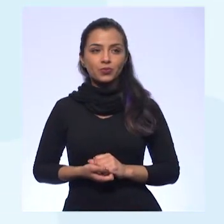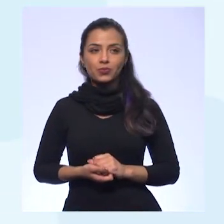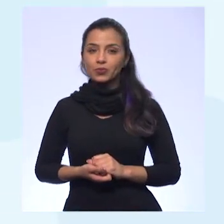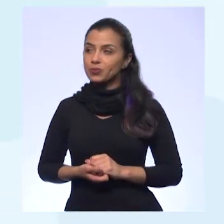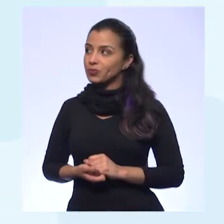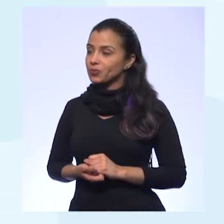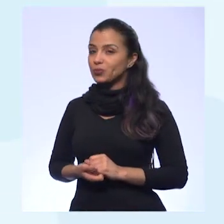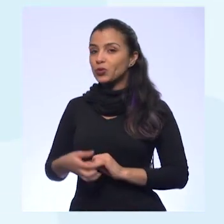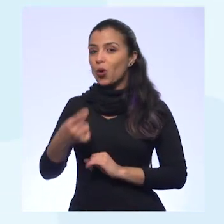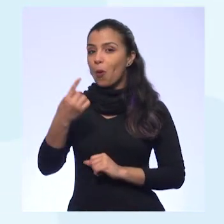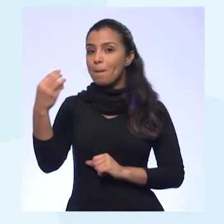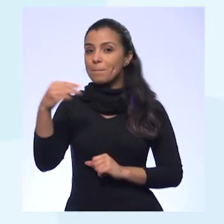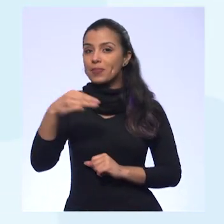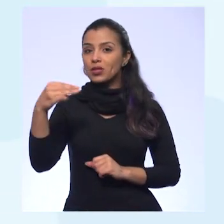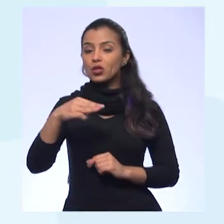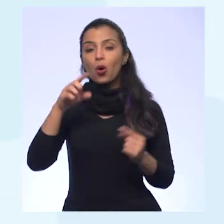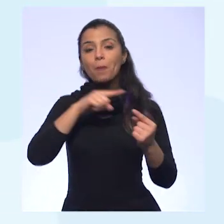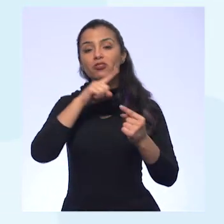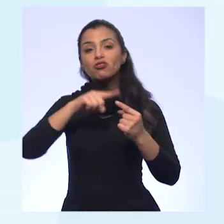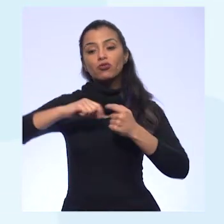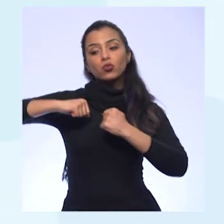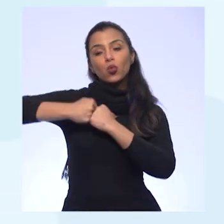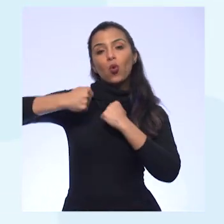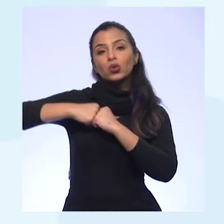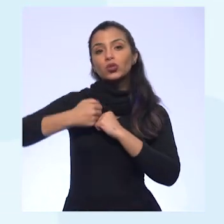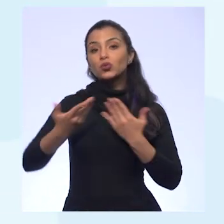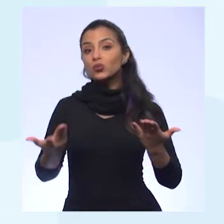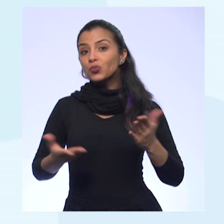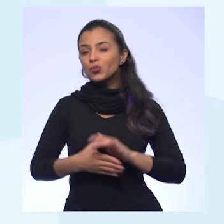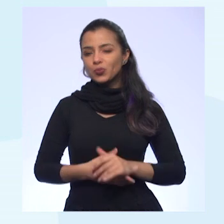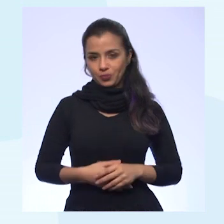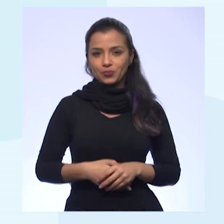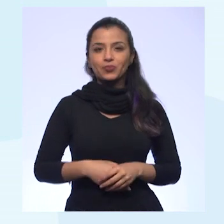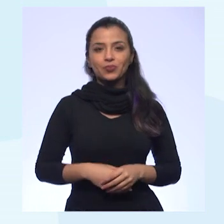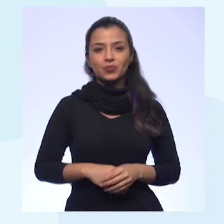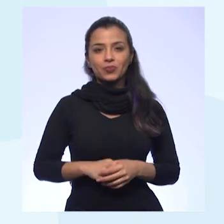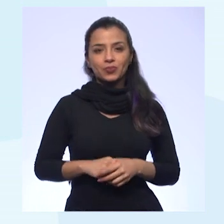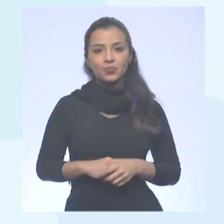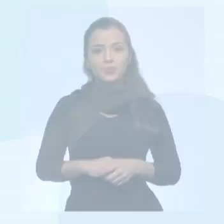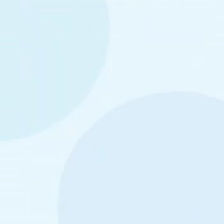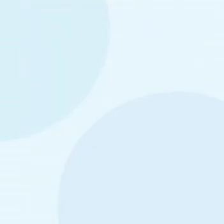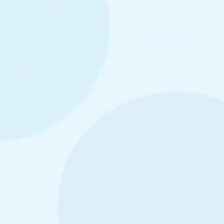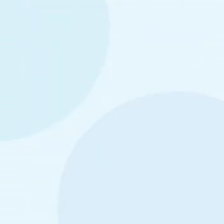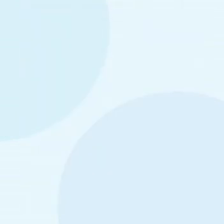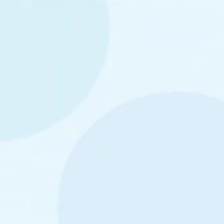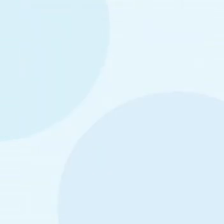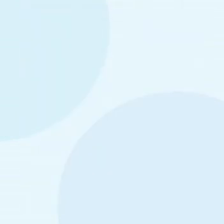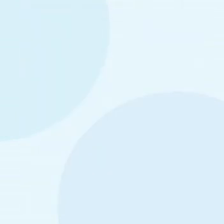chat, 1 minuto? Para que servem os ossos? Por favor.